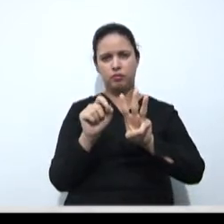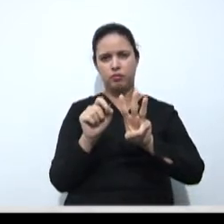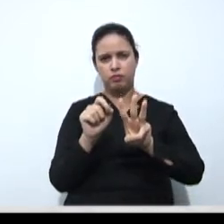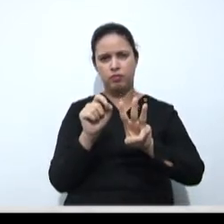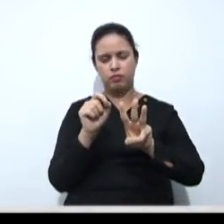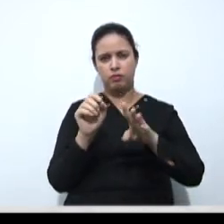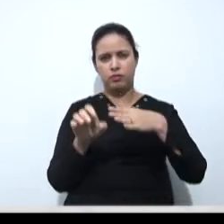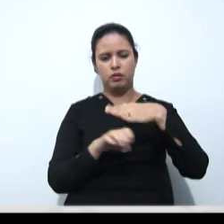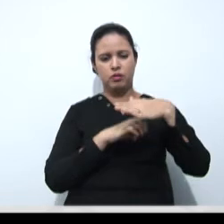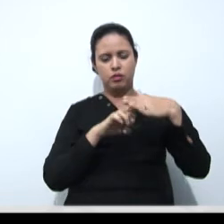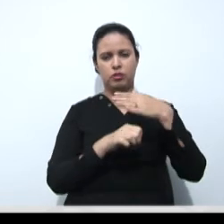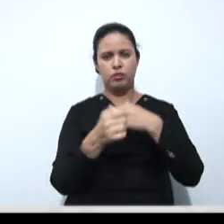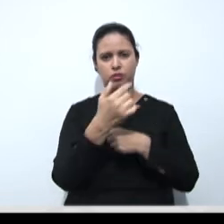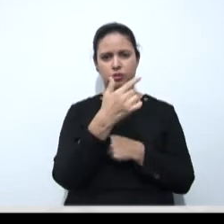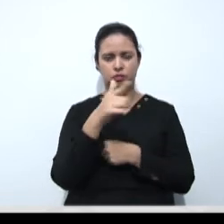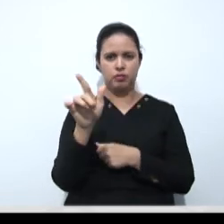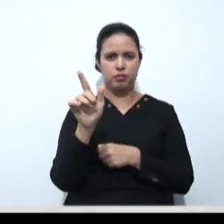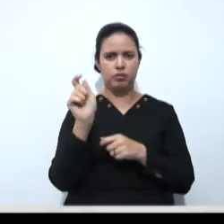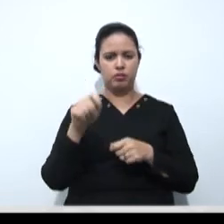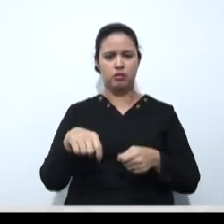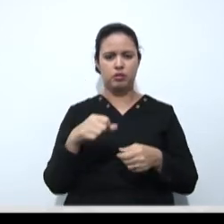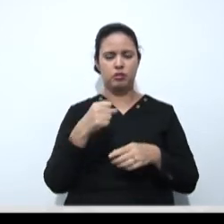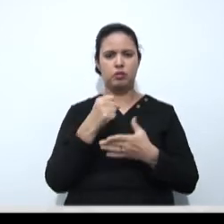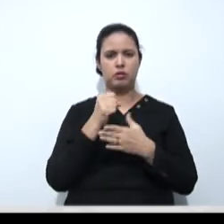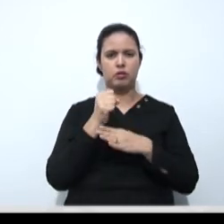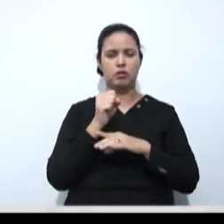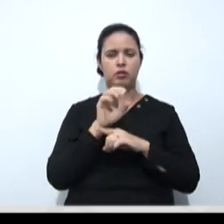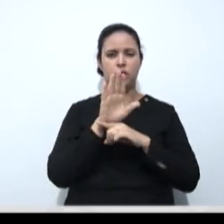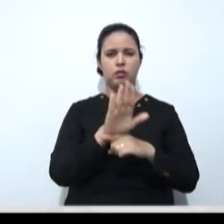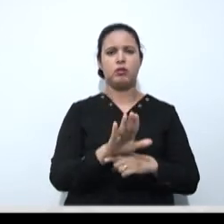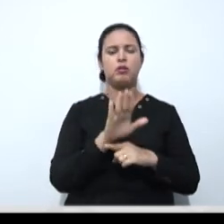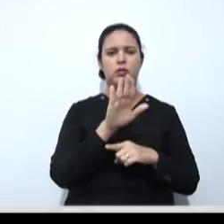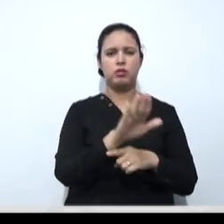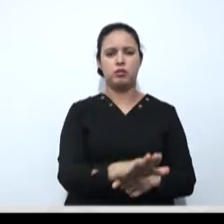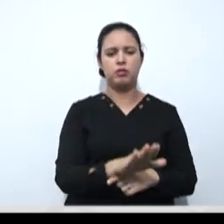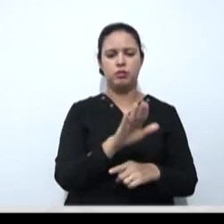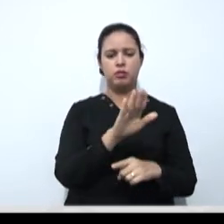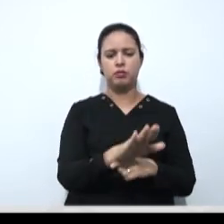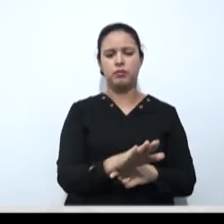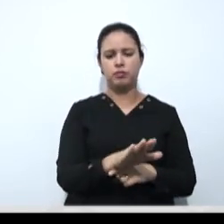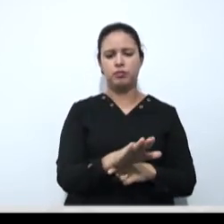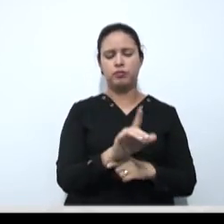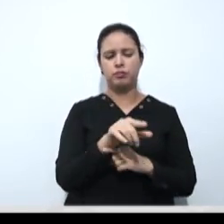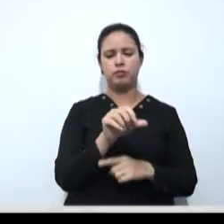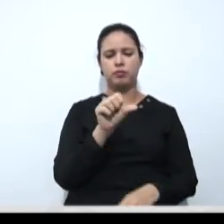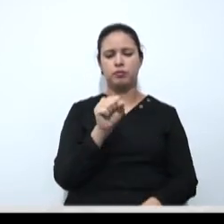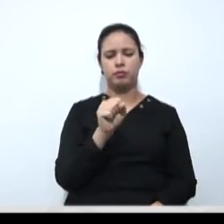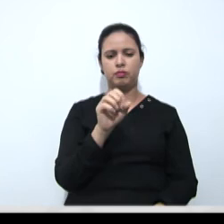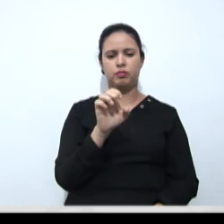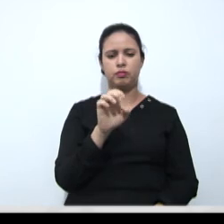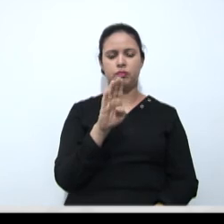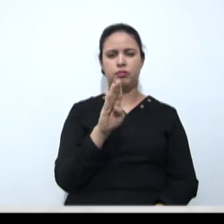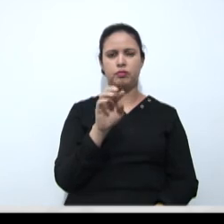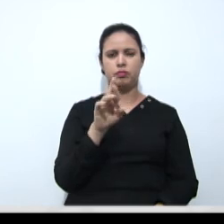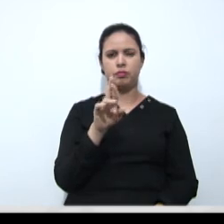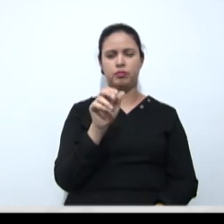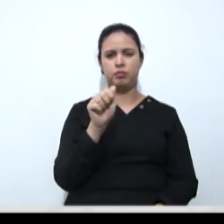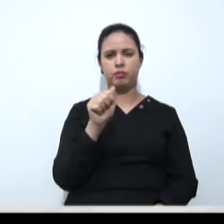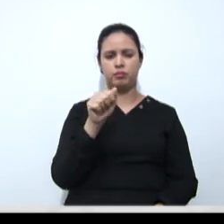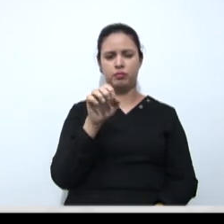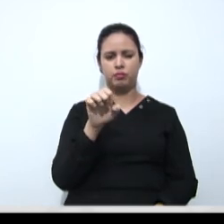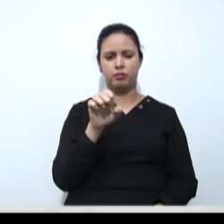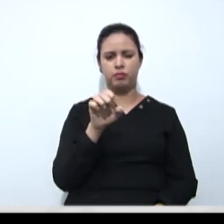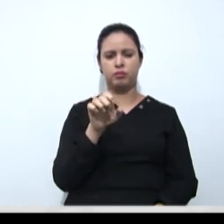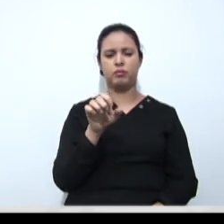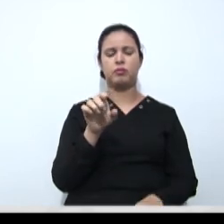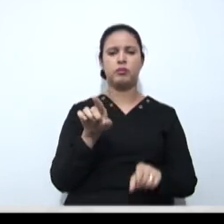empresas ou 3 outros órgãos que podem auxiliar a cooperativa: o SEBRAE, o SENAI, a incubadora. E